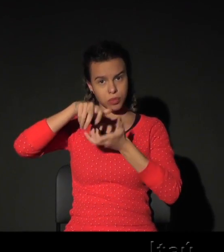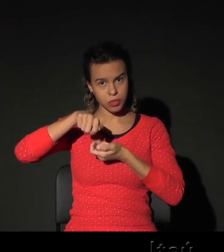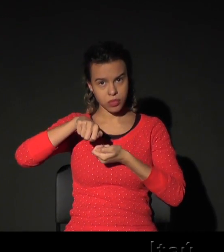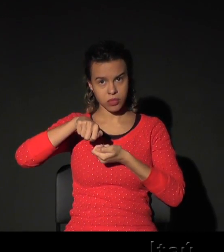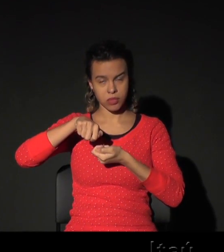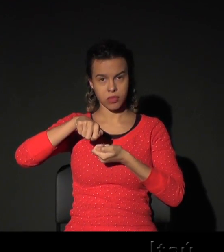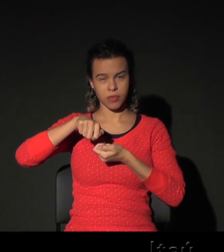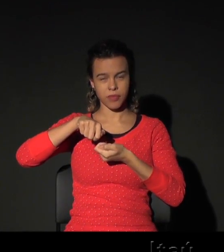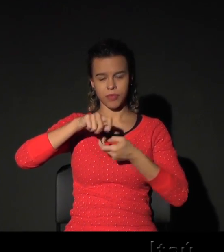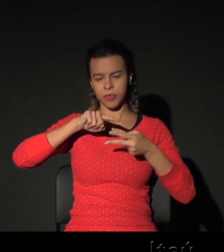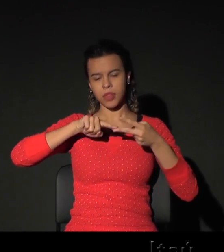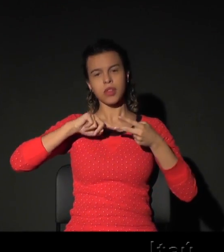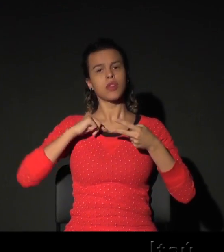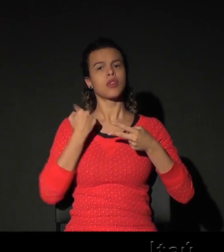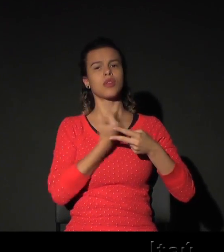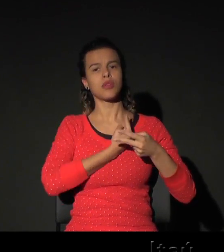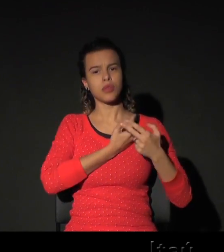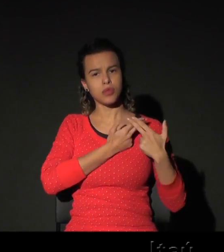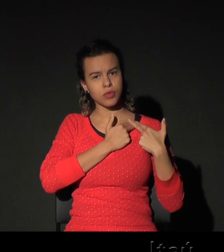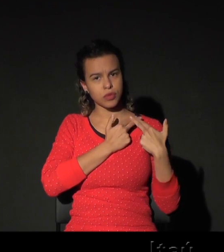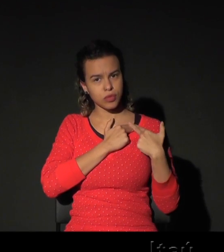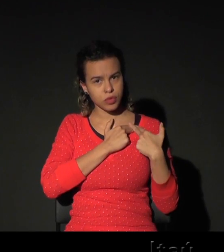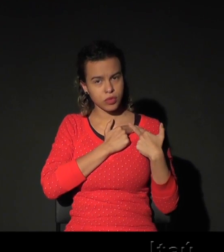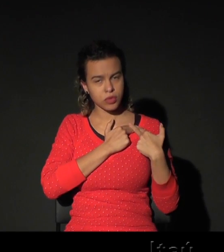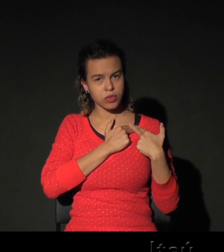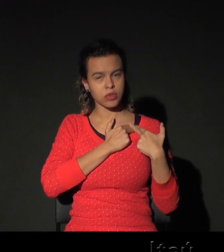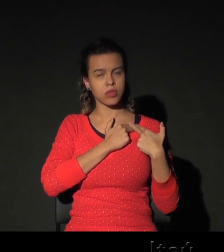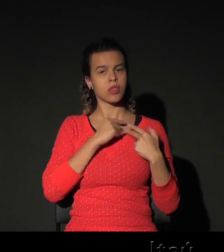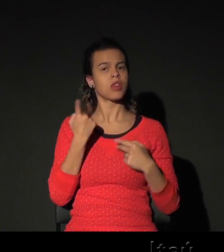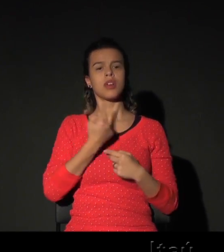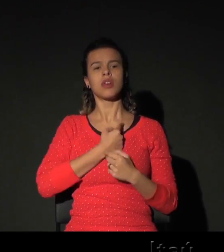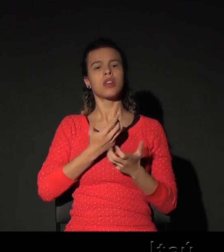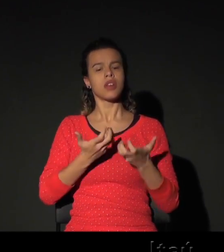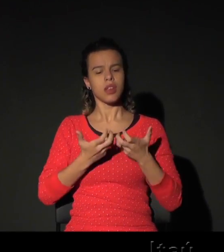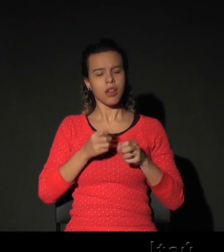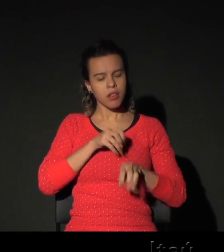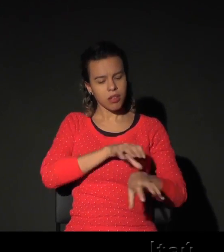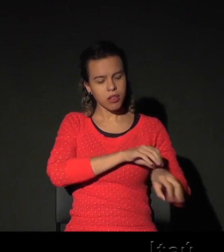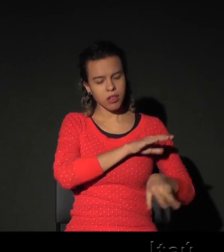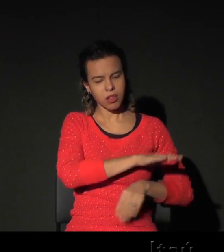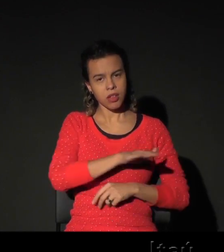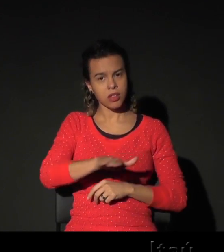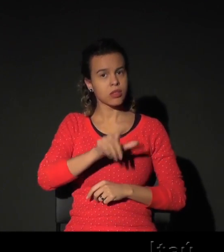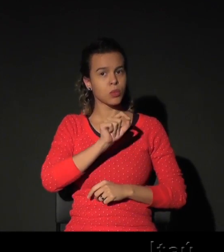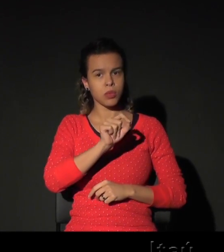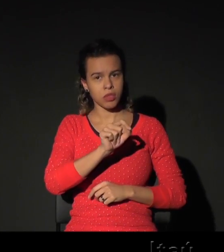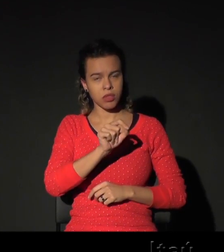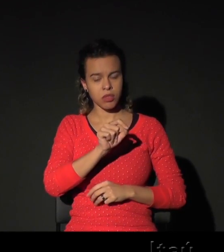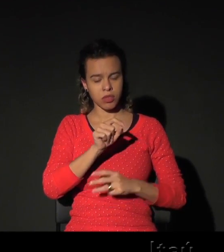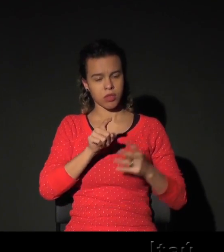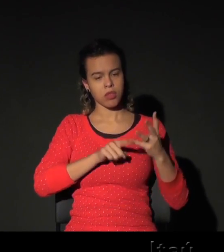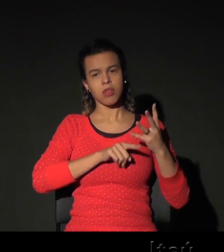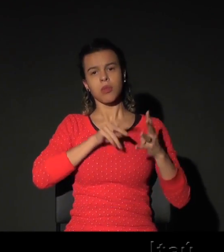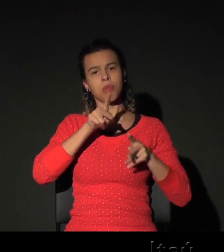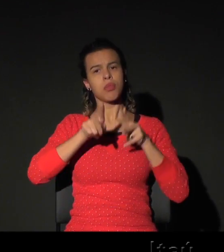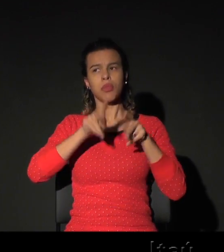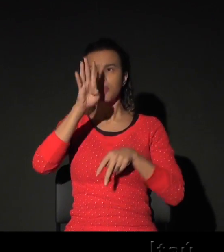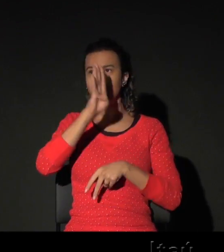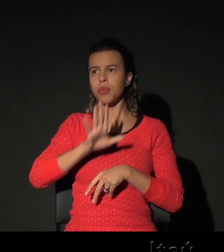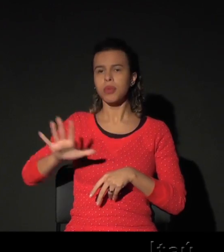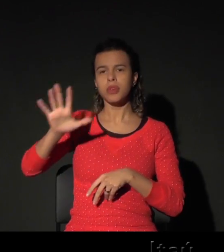Terra Qual o nosso papel o que queremos para nossas crianças que queremos pro pro povo